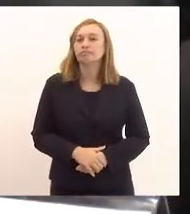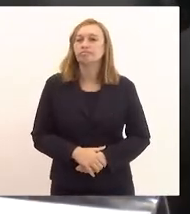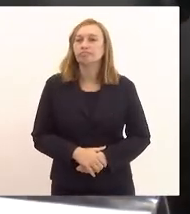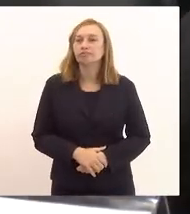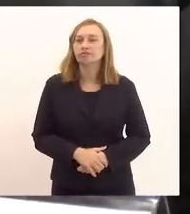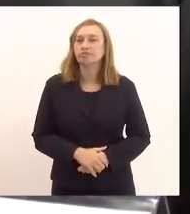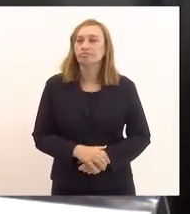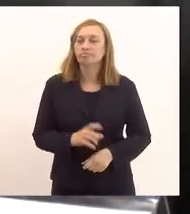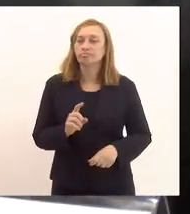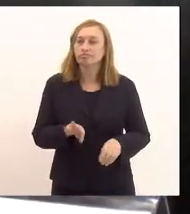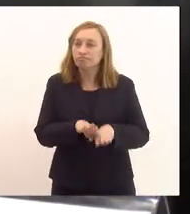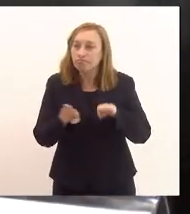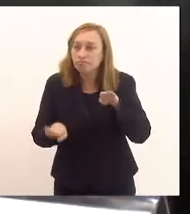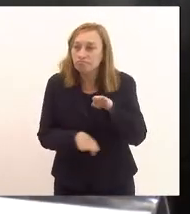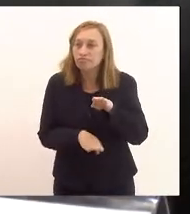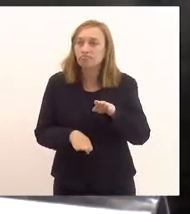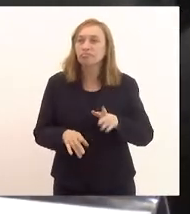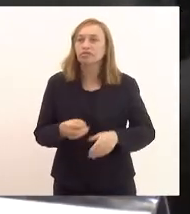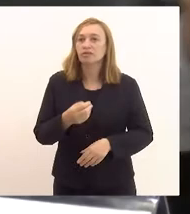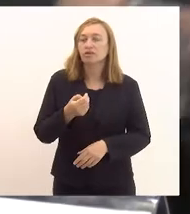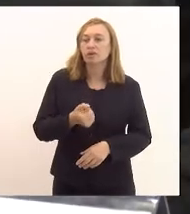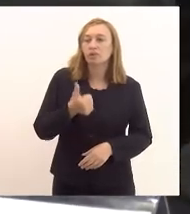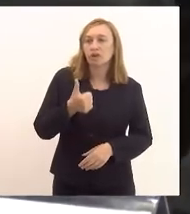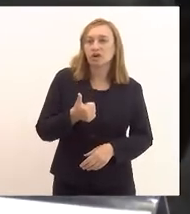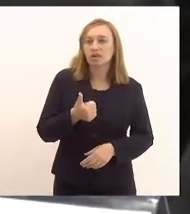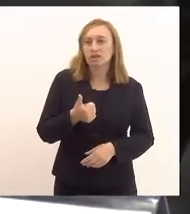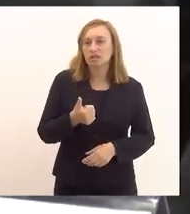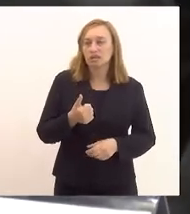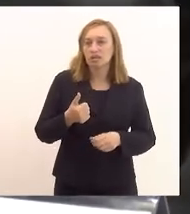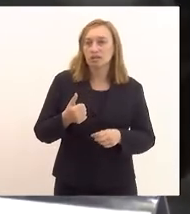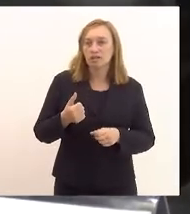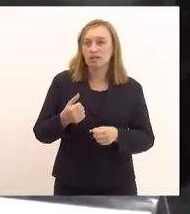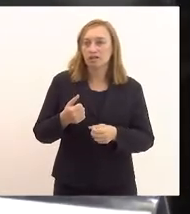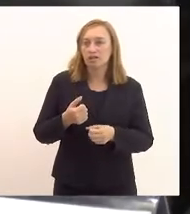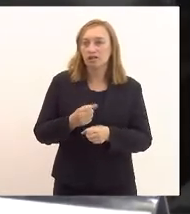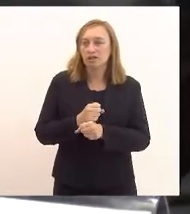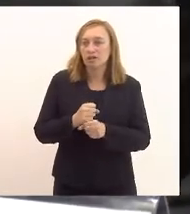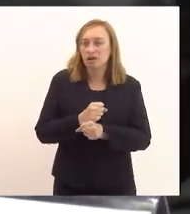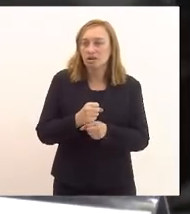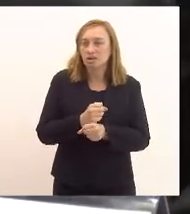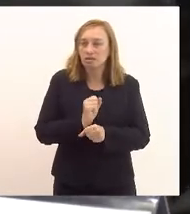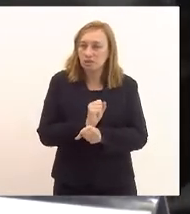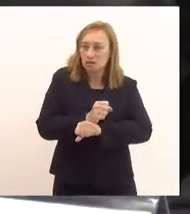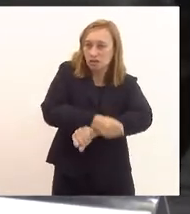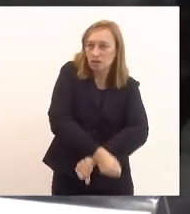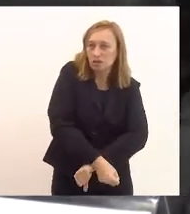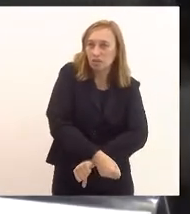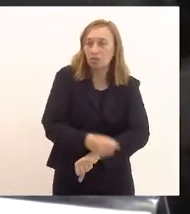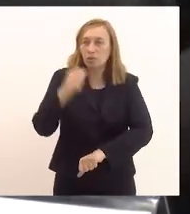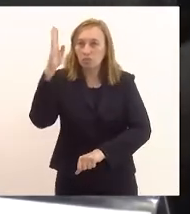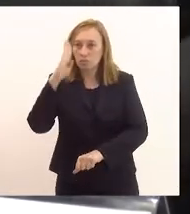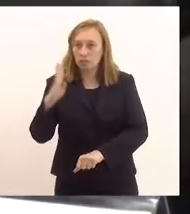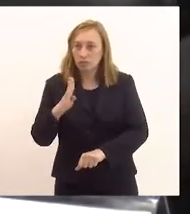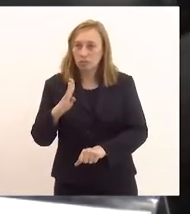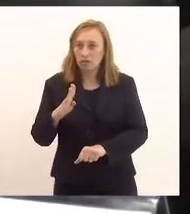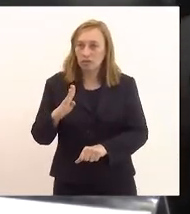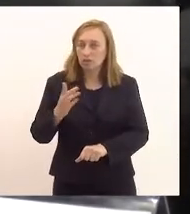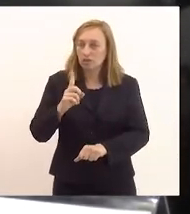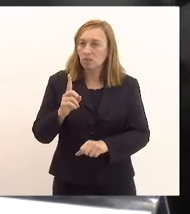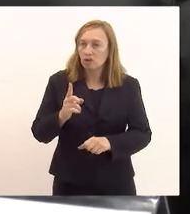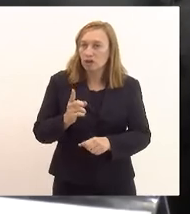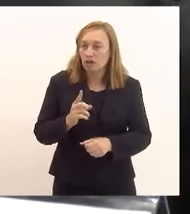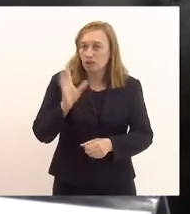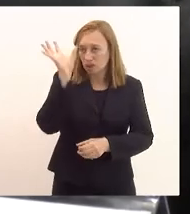duas das desigualdades foram quase quatro séculos de escravidão um país que ainda não resolveu a questão da terra